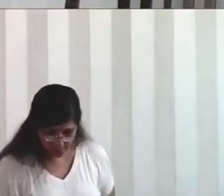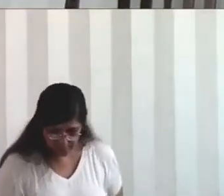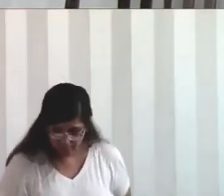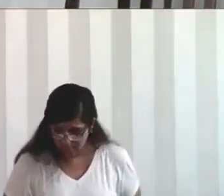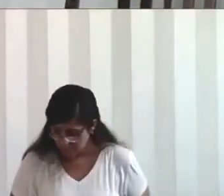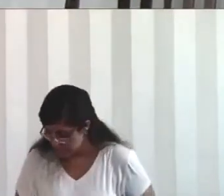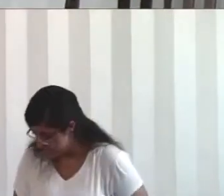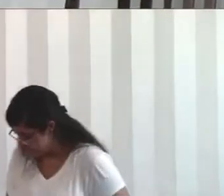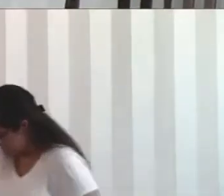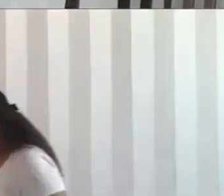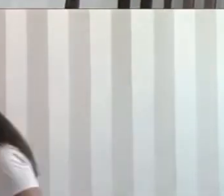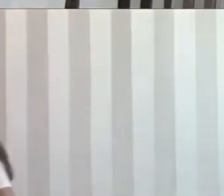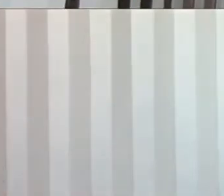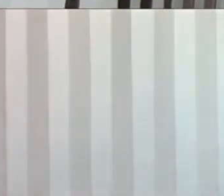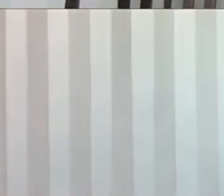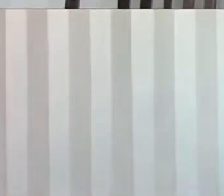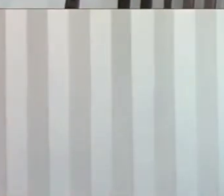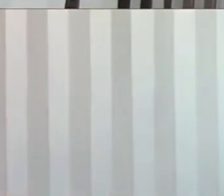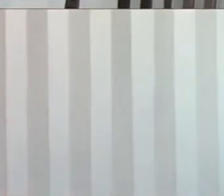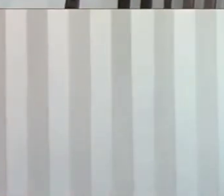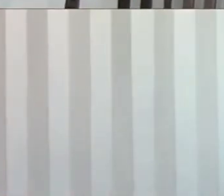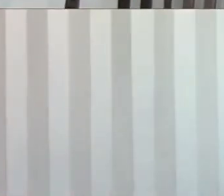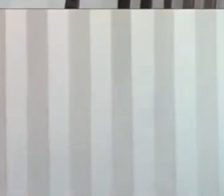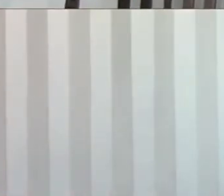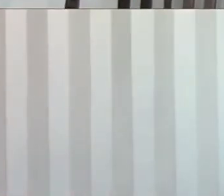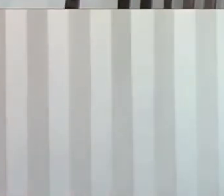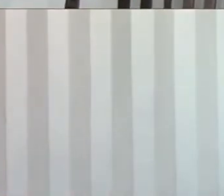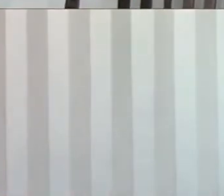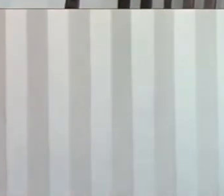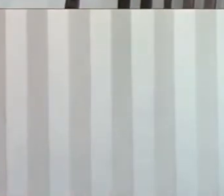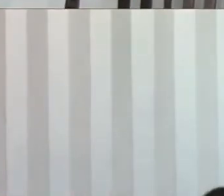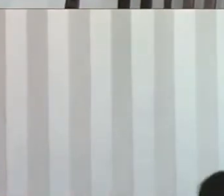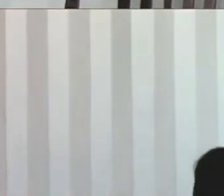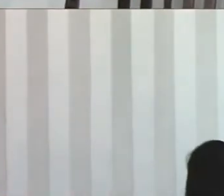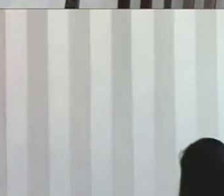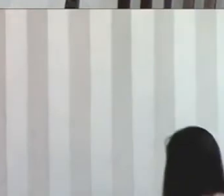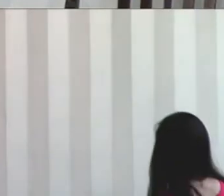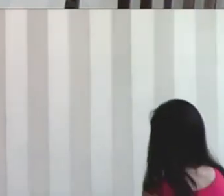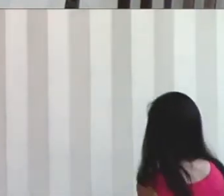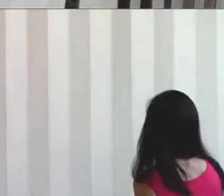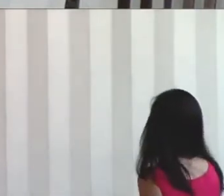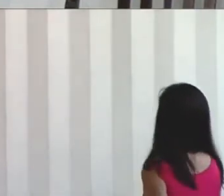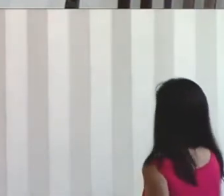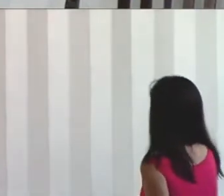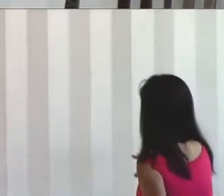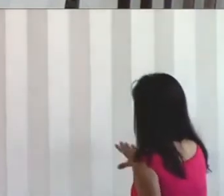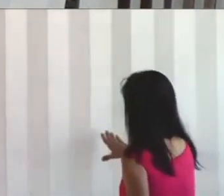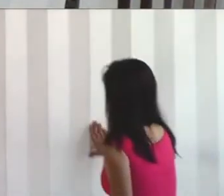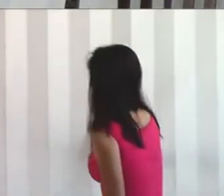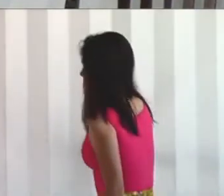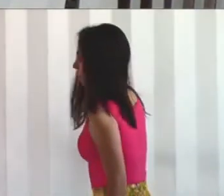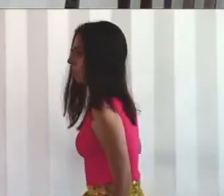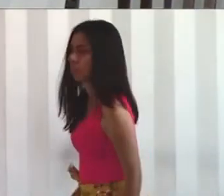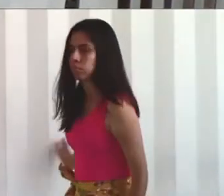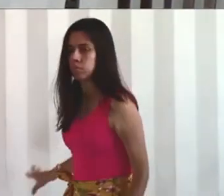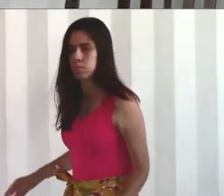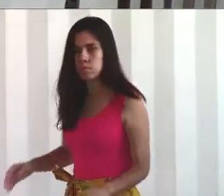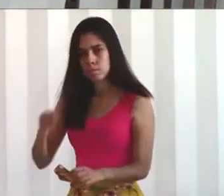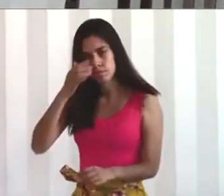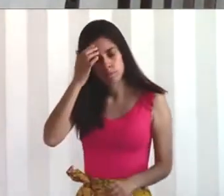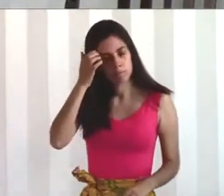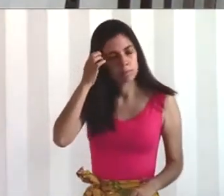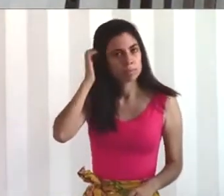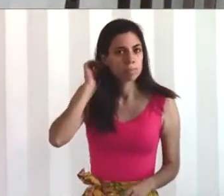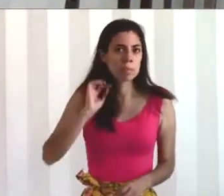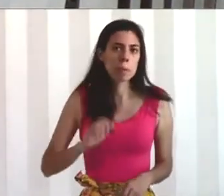igreja presbiteriana da Lapa acaba de plantar uma igreja, a igreja presbiteriana da Barra Funda, mas neste momento nós não estamos plantando